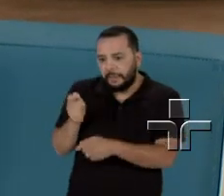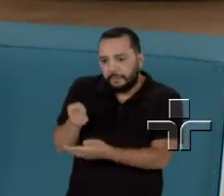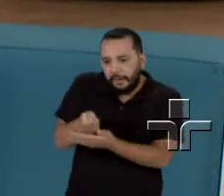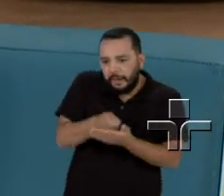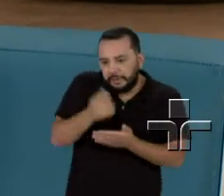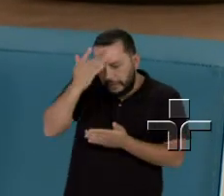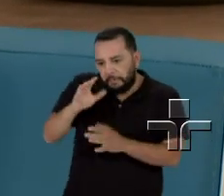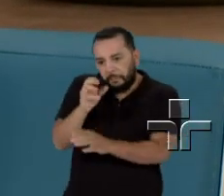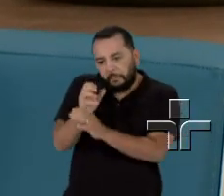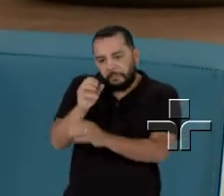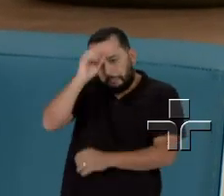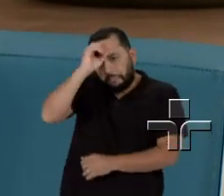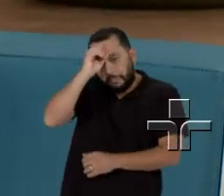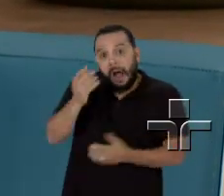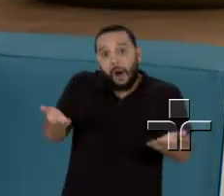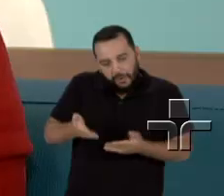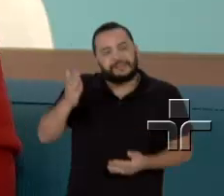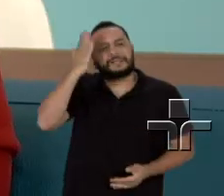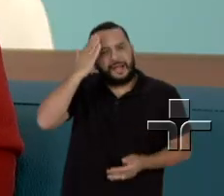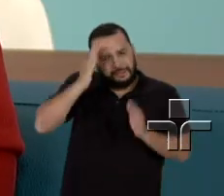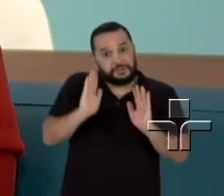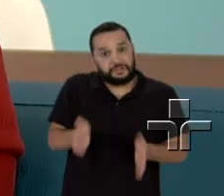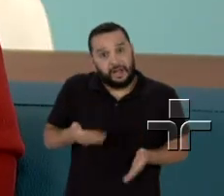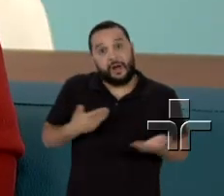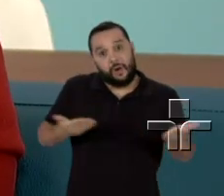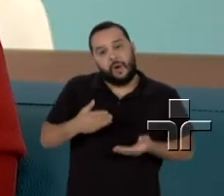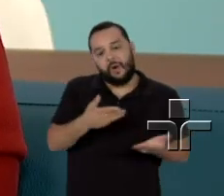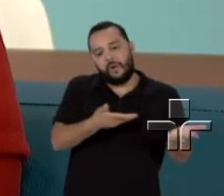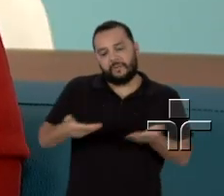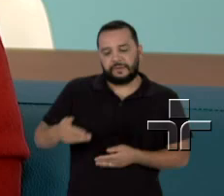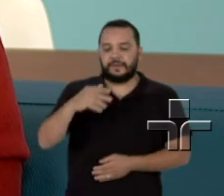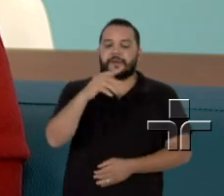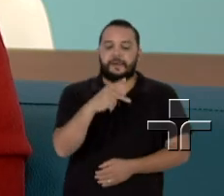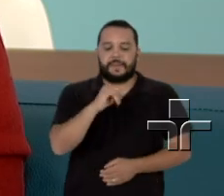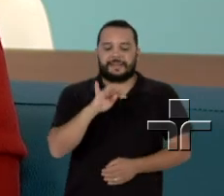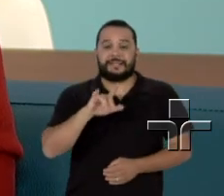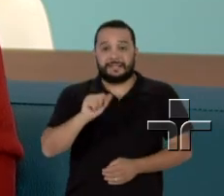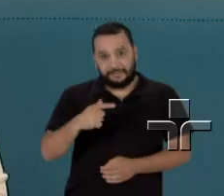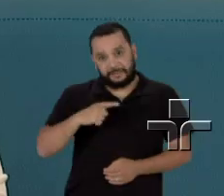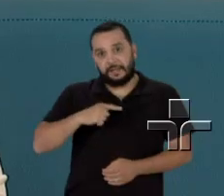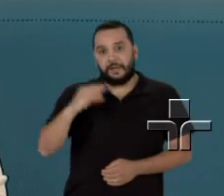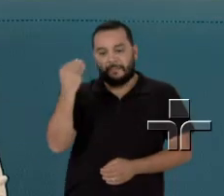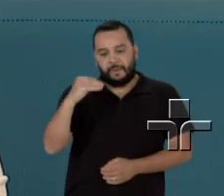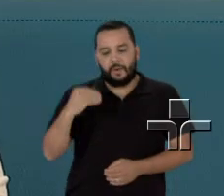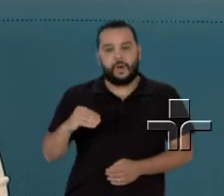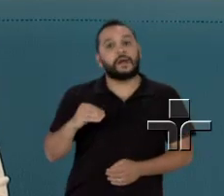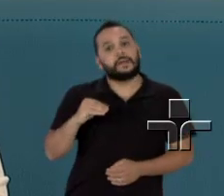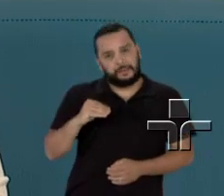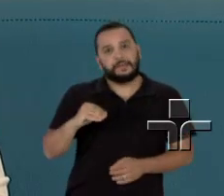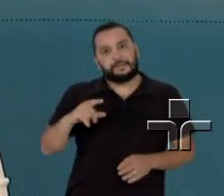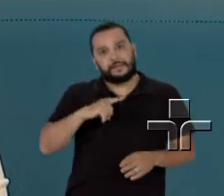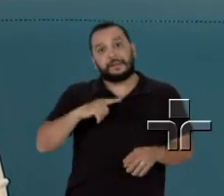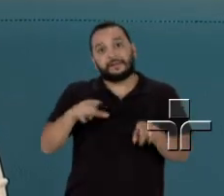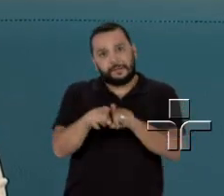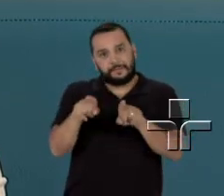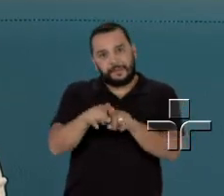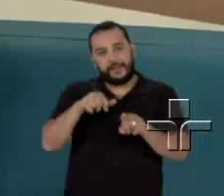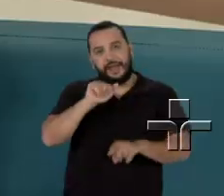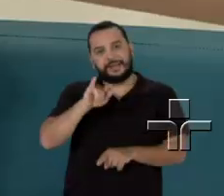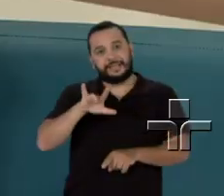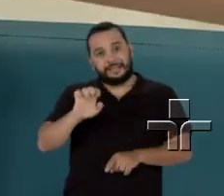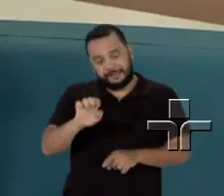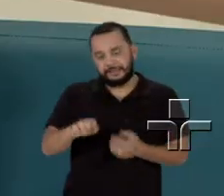papo convidamos a patrícia lages do blog bolsa blindada e alice salvos os novos que